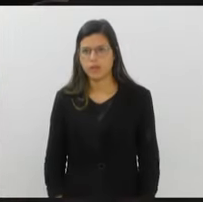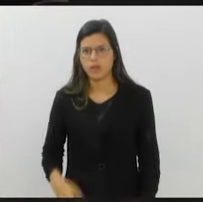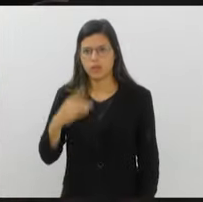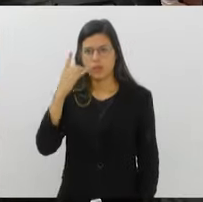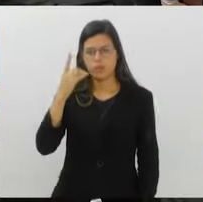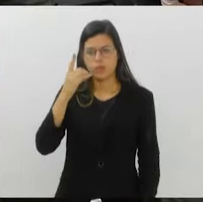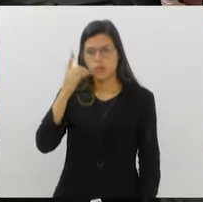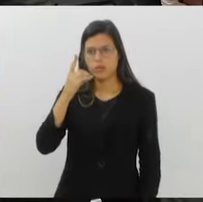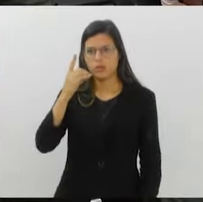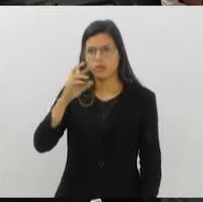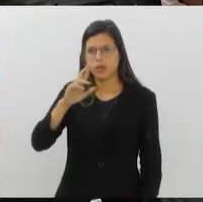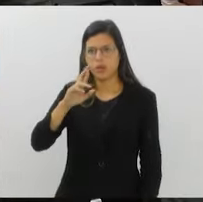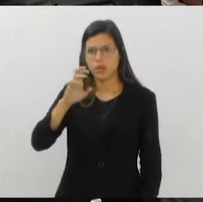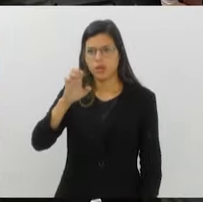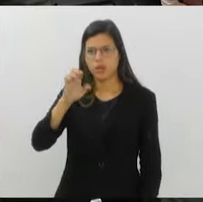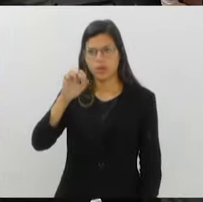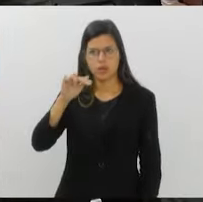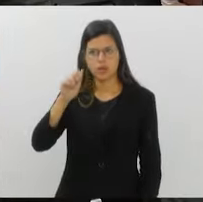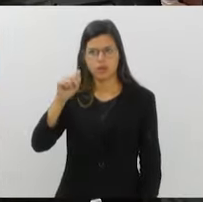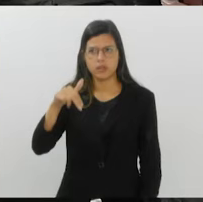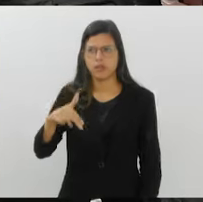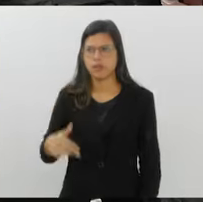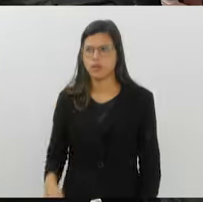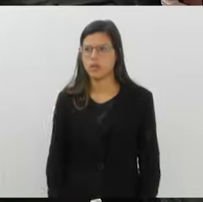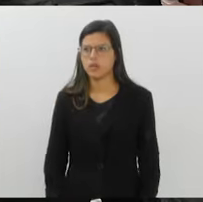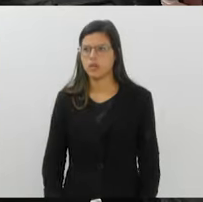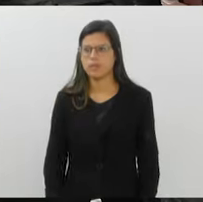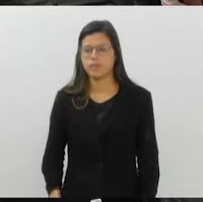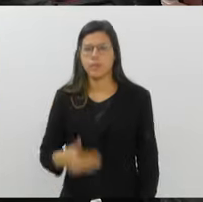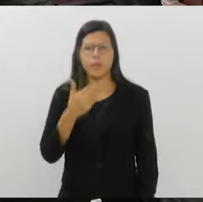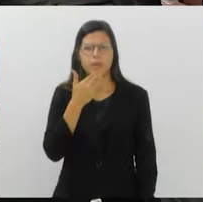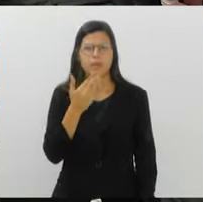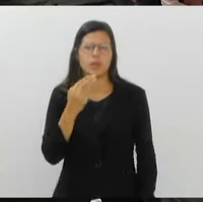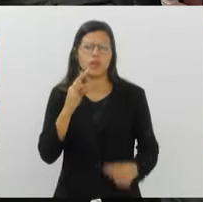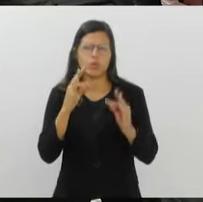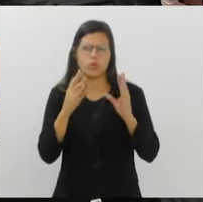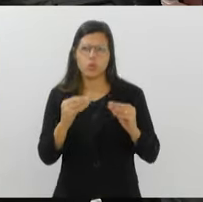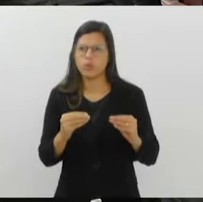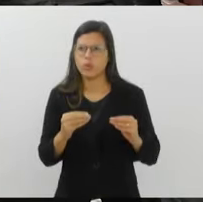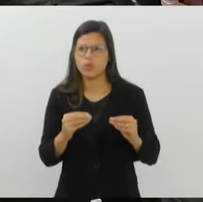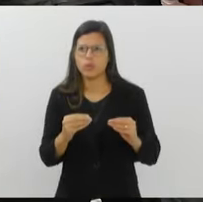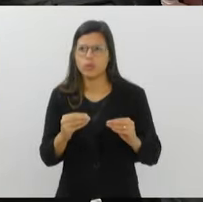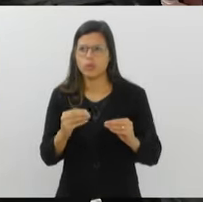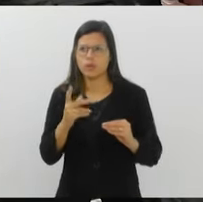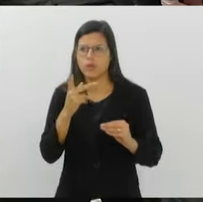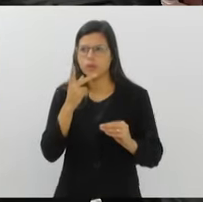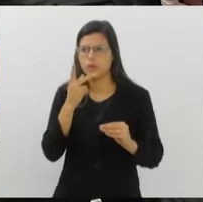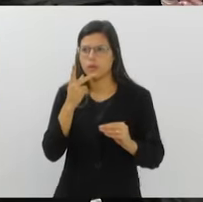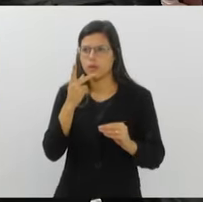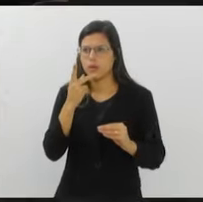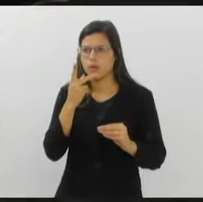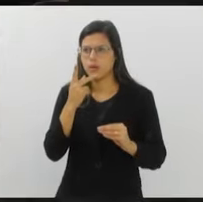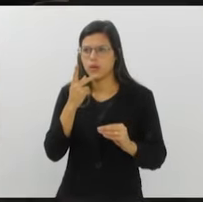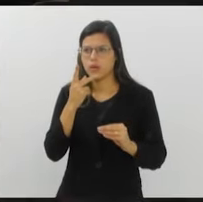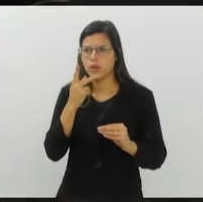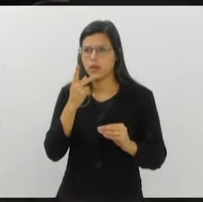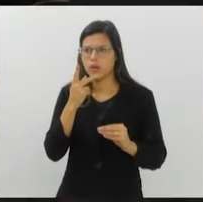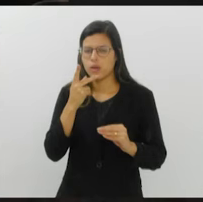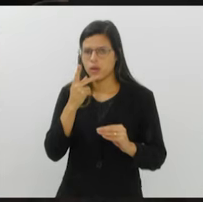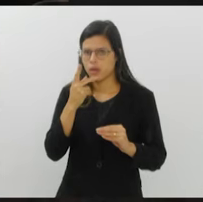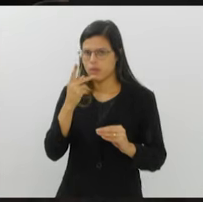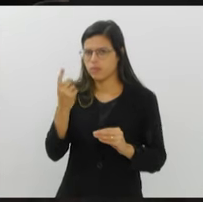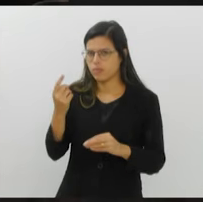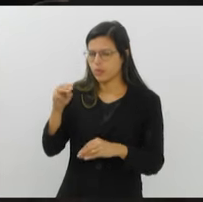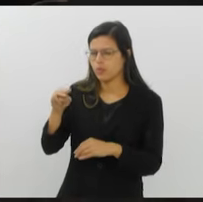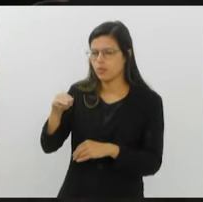Jordi. Muito obrigado, senhora presidente. Eu pediria a todos os nobres que irão Boa fazer tarde uso. A todos os nobres parlamentares. Autorizar, aqueles... só um minutinho,